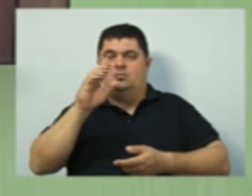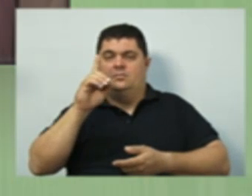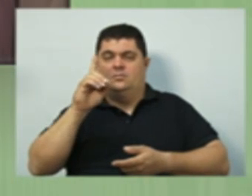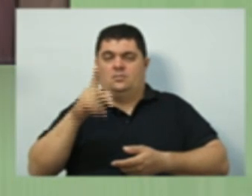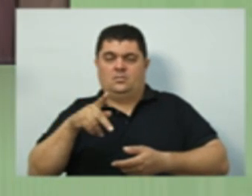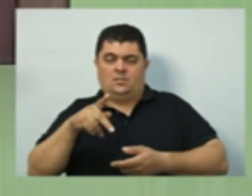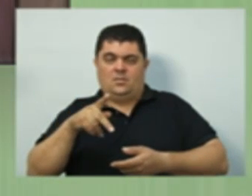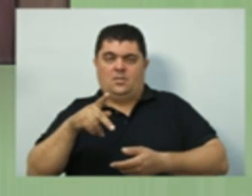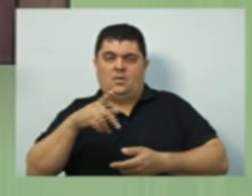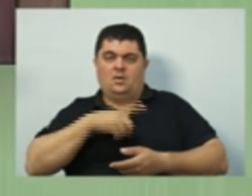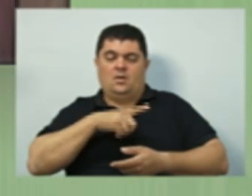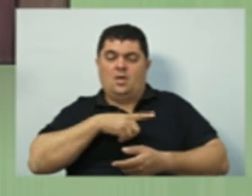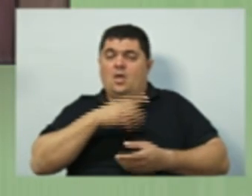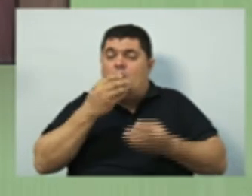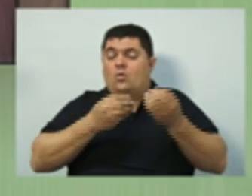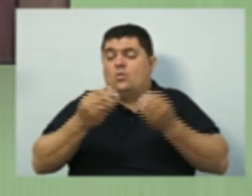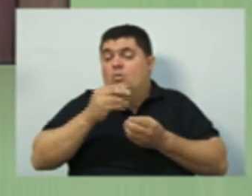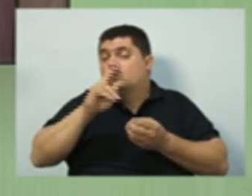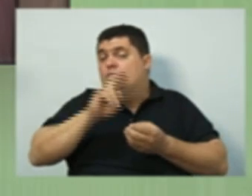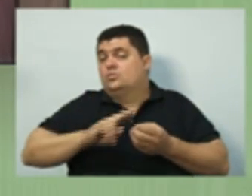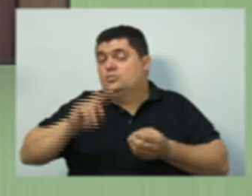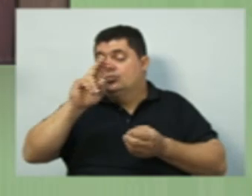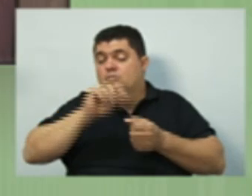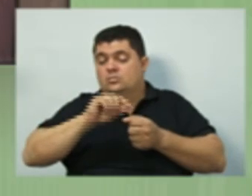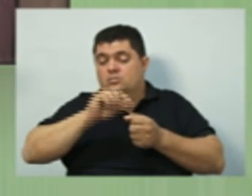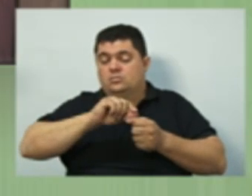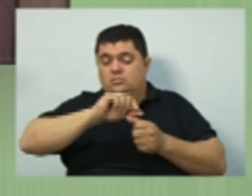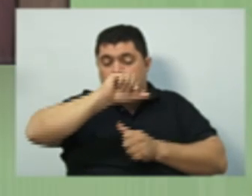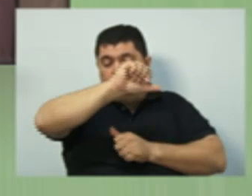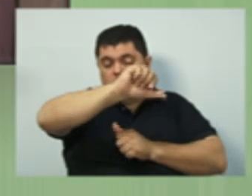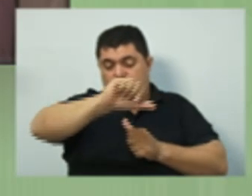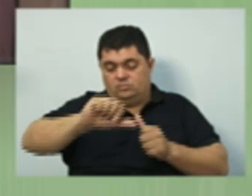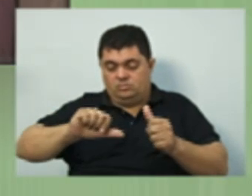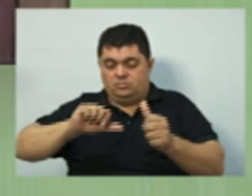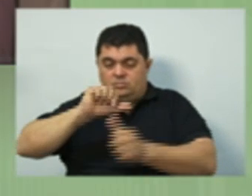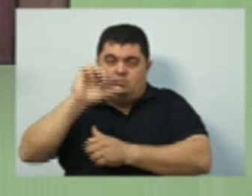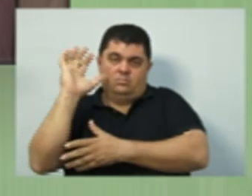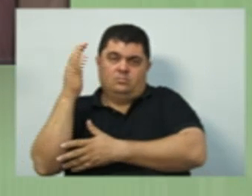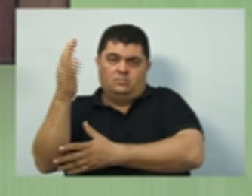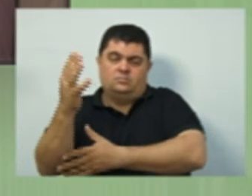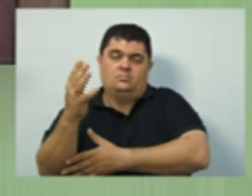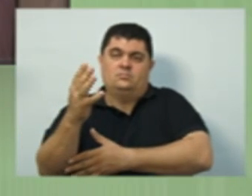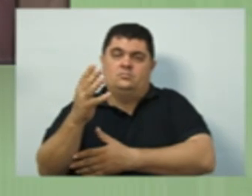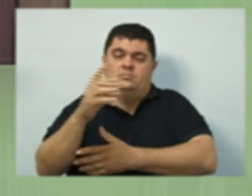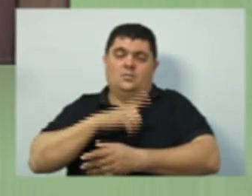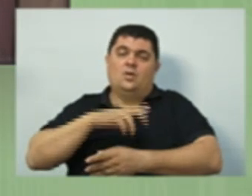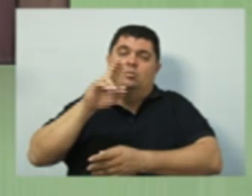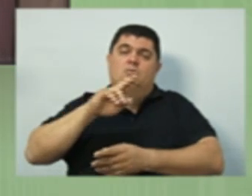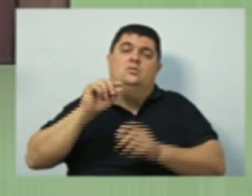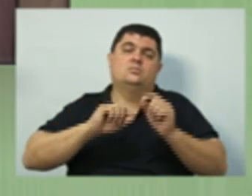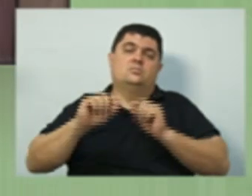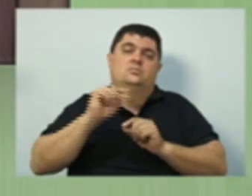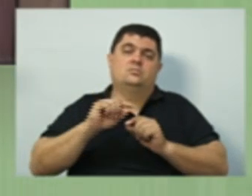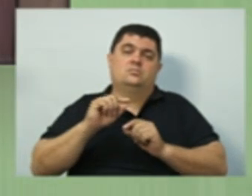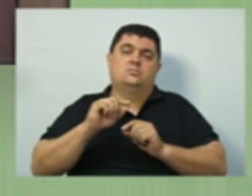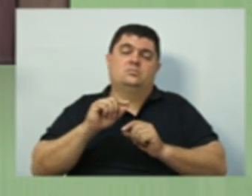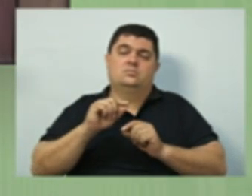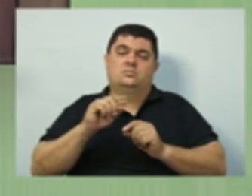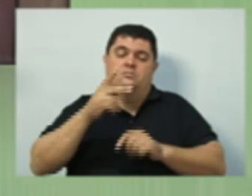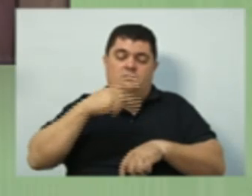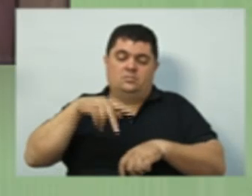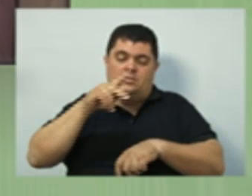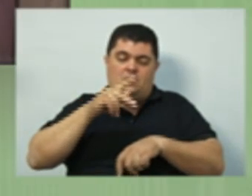que utilizamos para transformar a natureza. Aqui está sendo utilizado uma